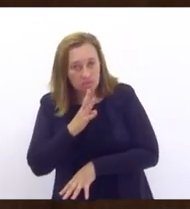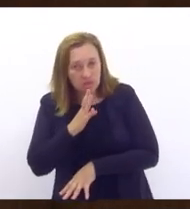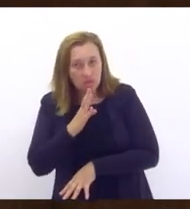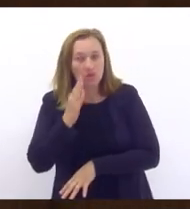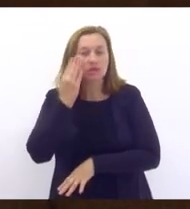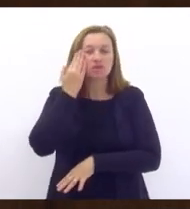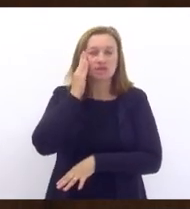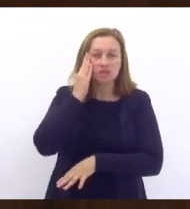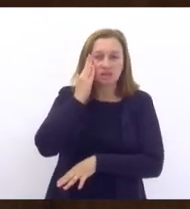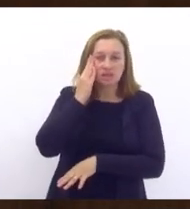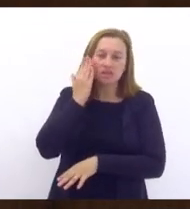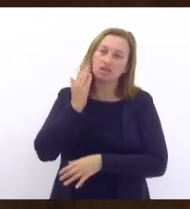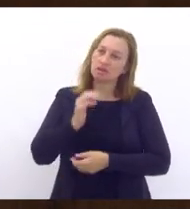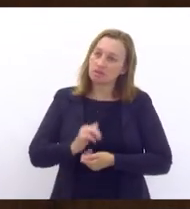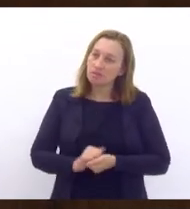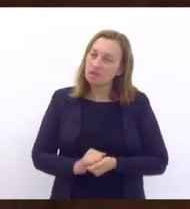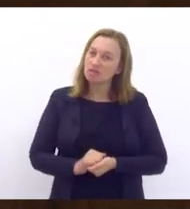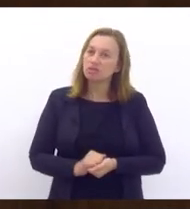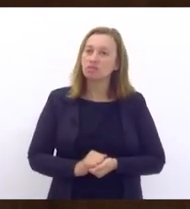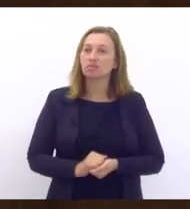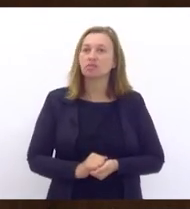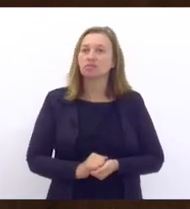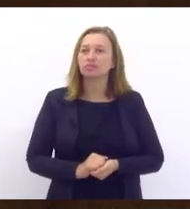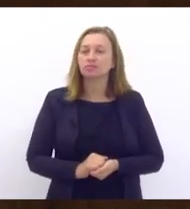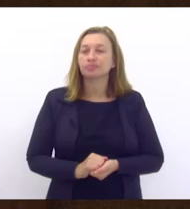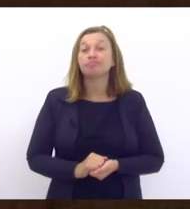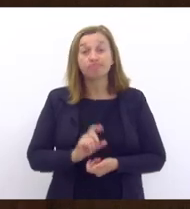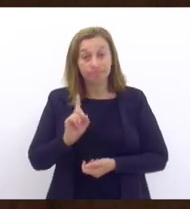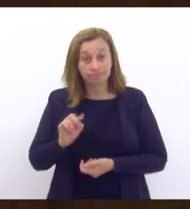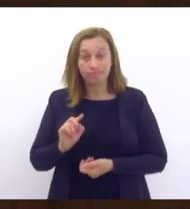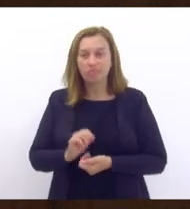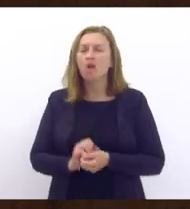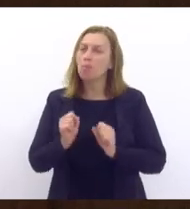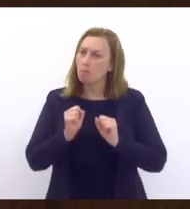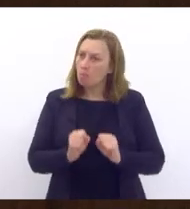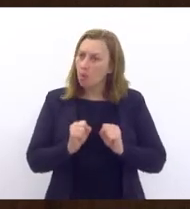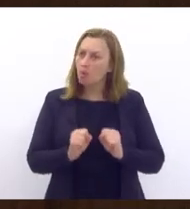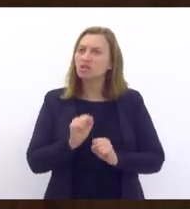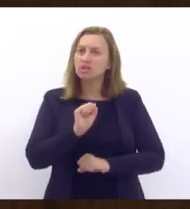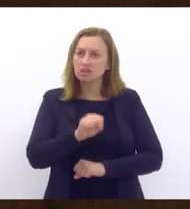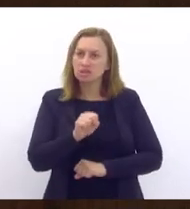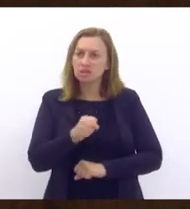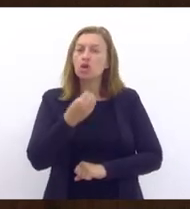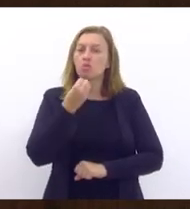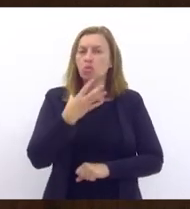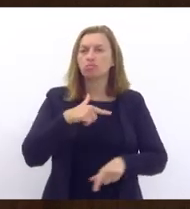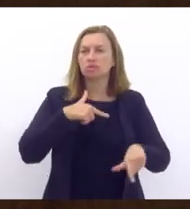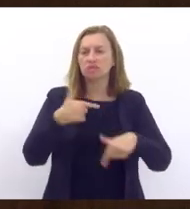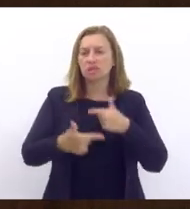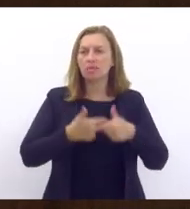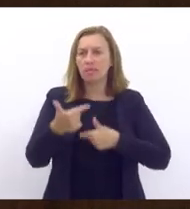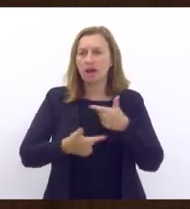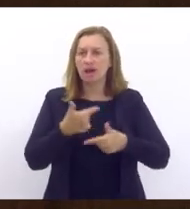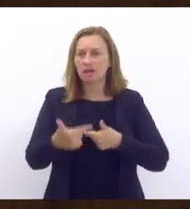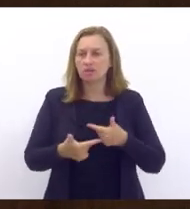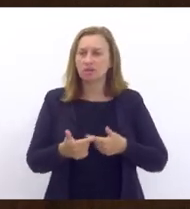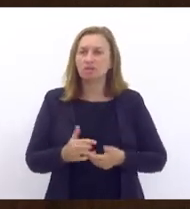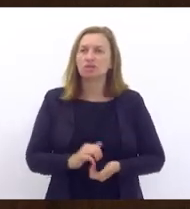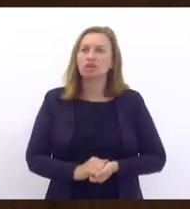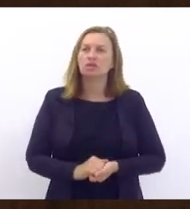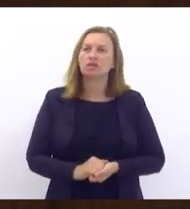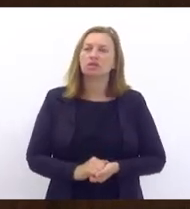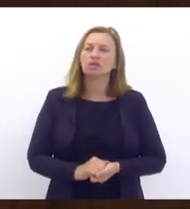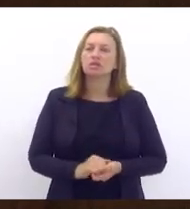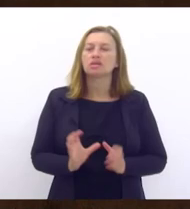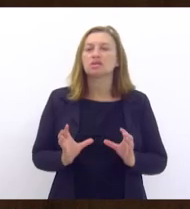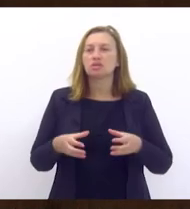sobre a ótica da complementariedade, não é? A gente pode sim fazer um bom trabalho para concluir, rede, por favor, deputado, o tempo